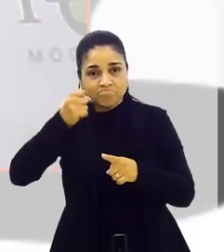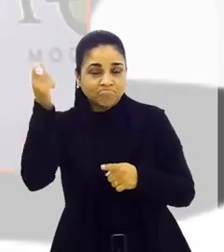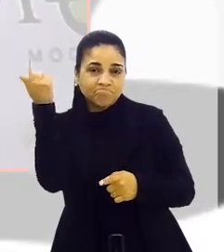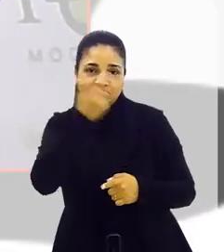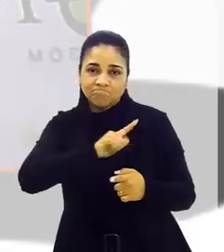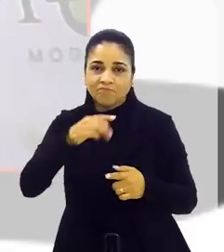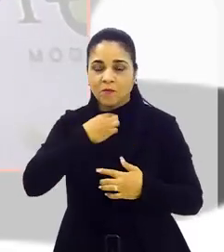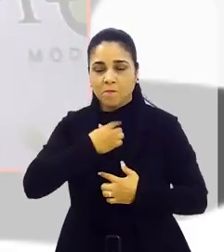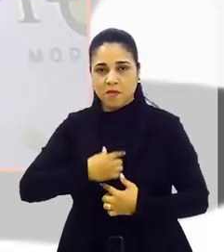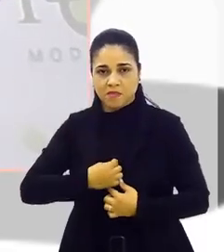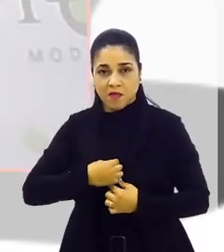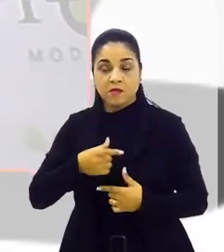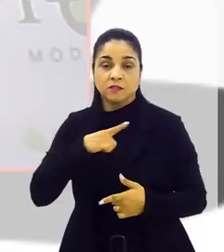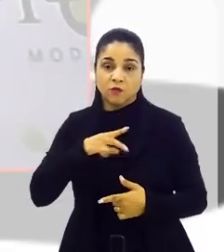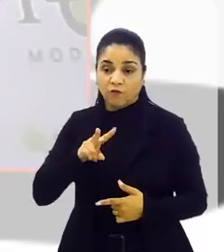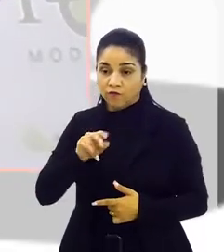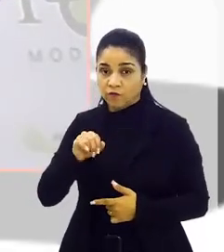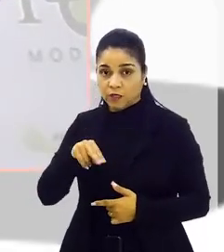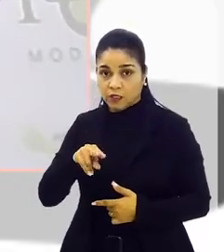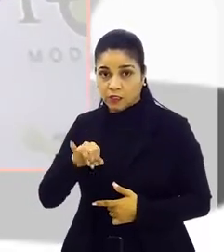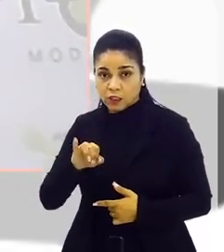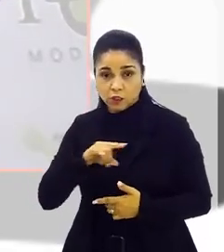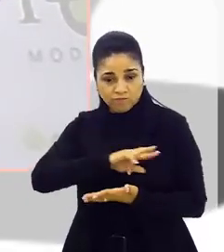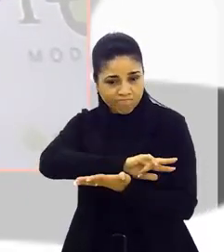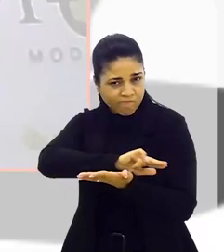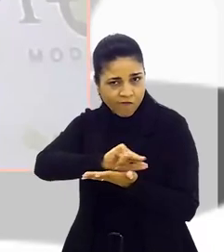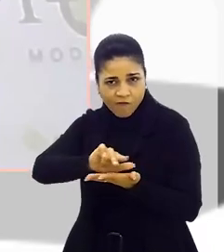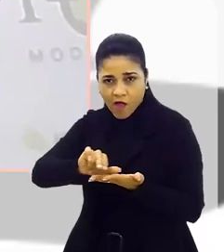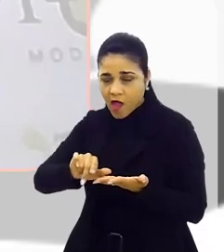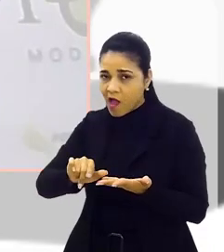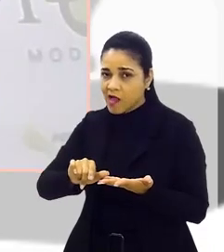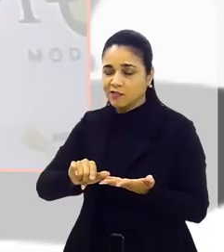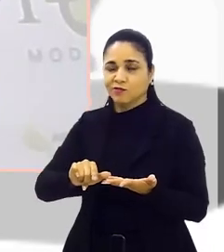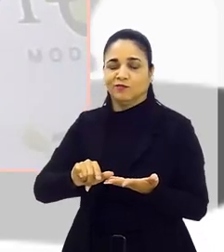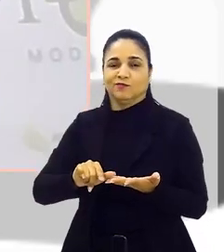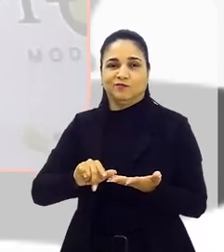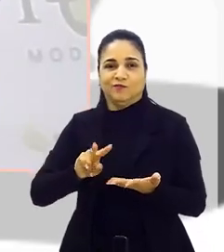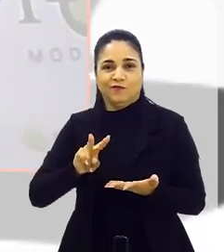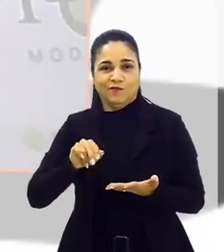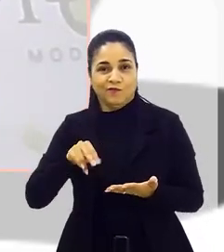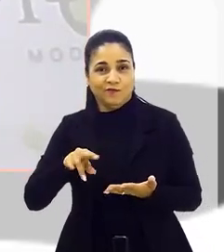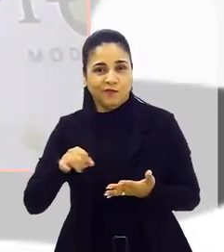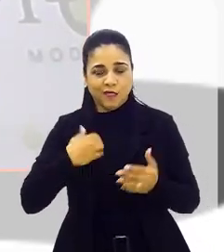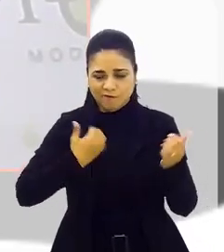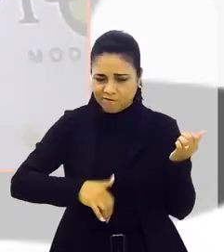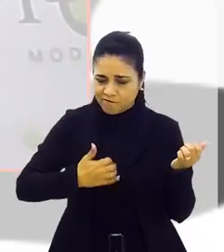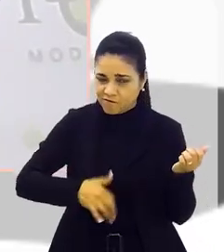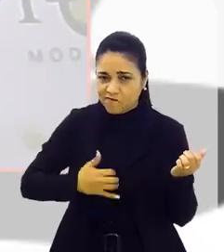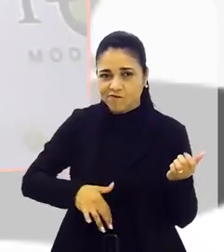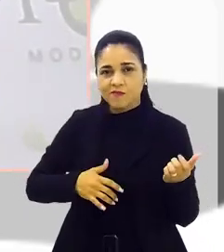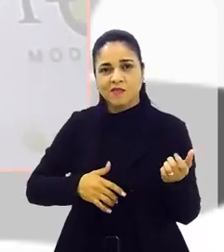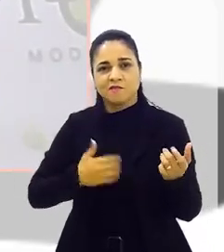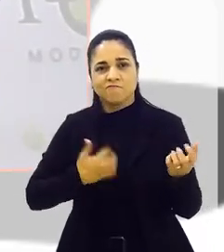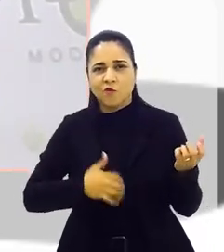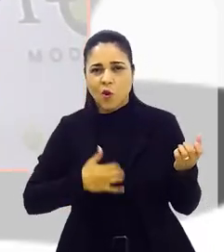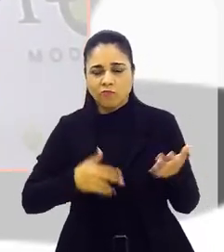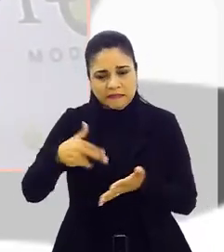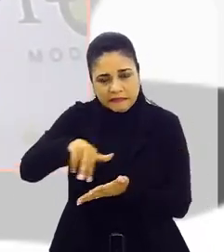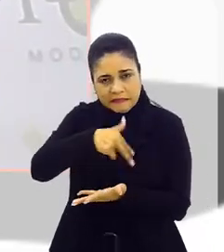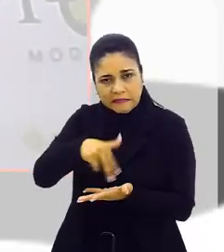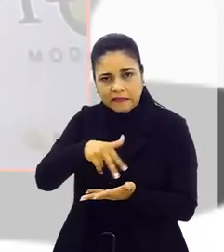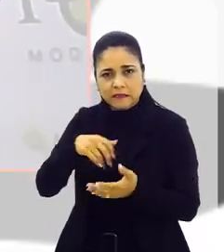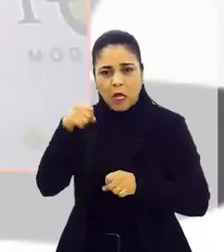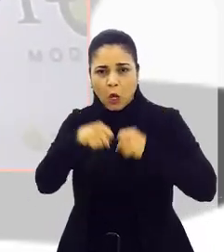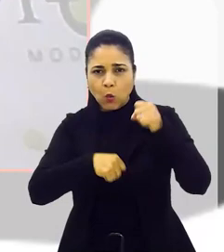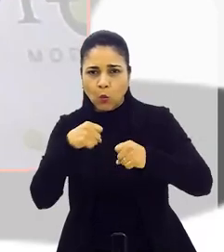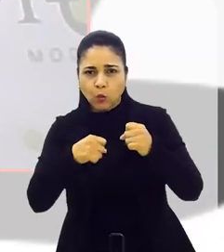prêmios, ganhando medalhas. Eu tenho o Vinícius é multi também. O Vini faz cavaquinho, violão,